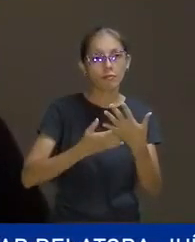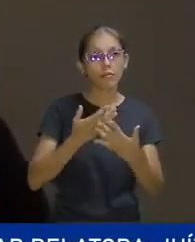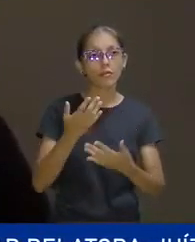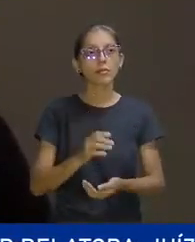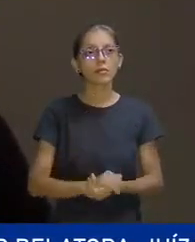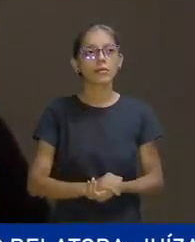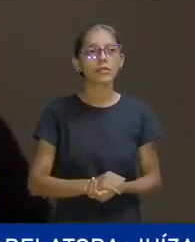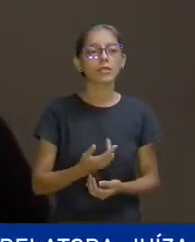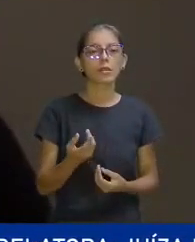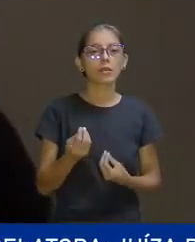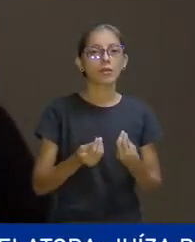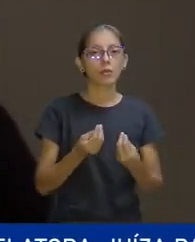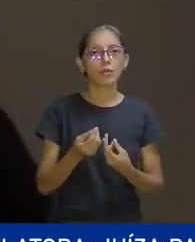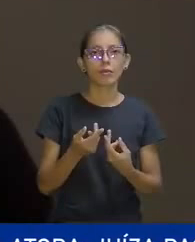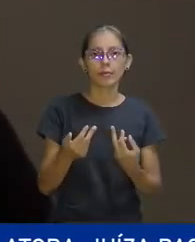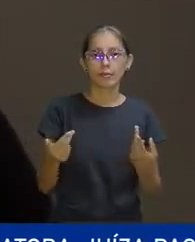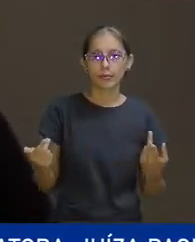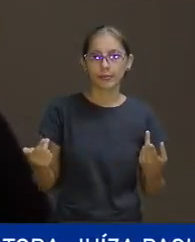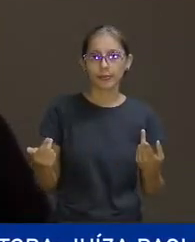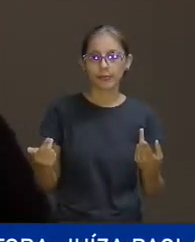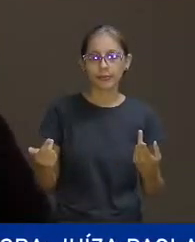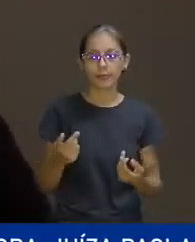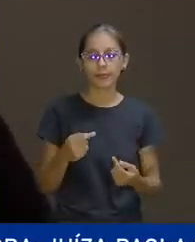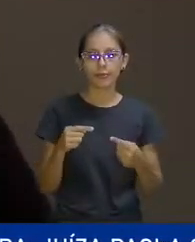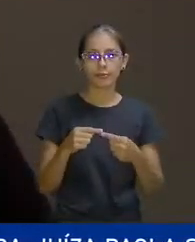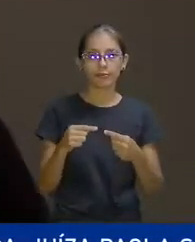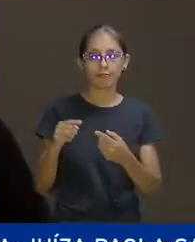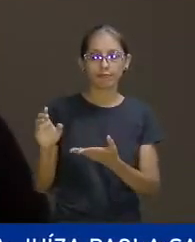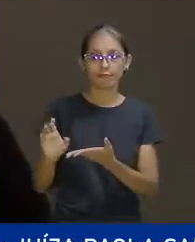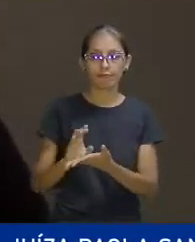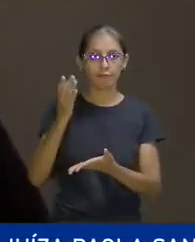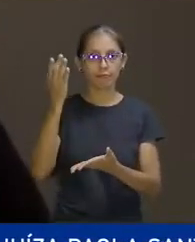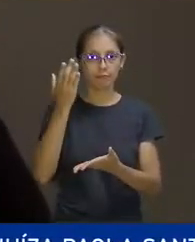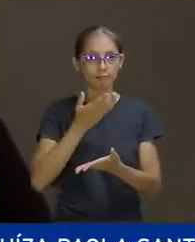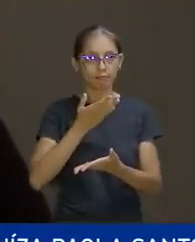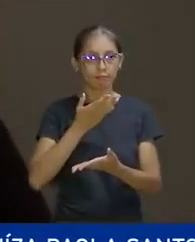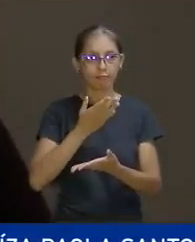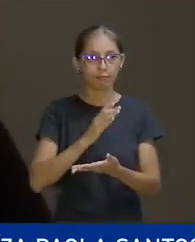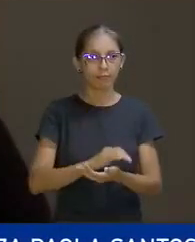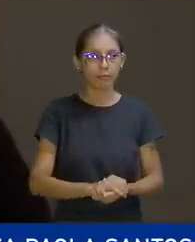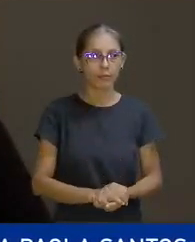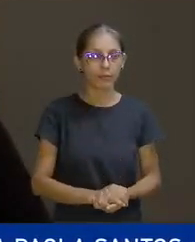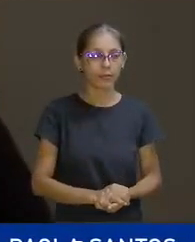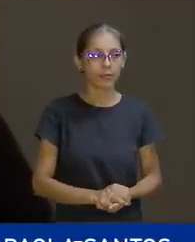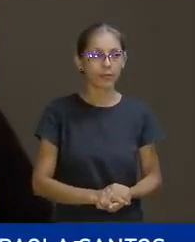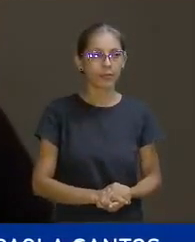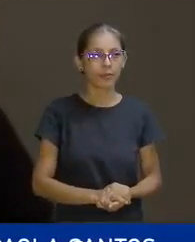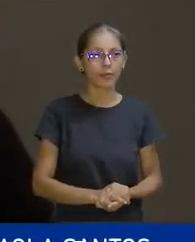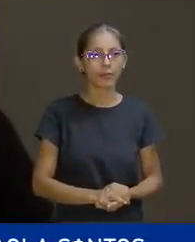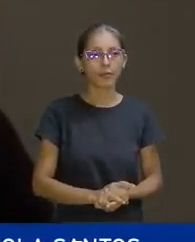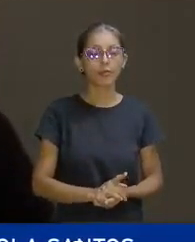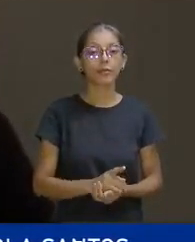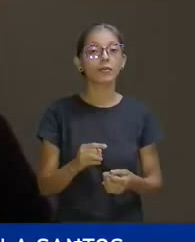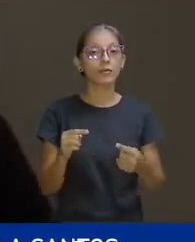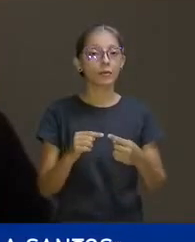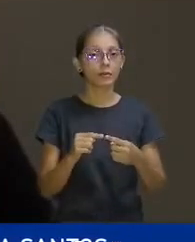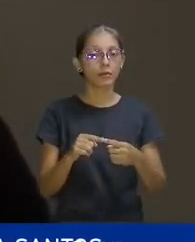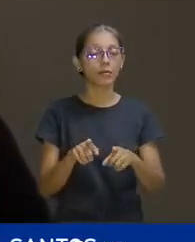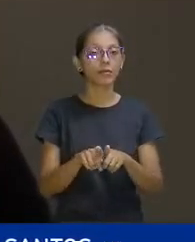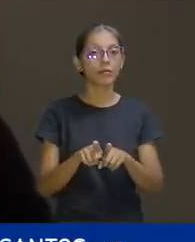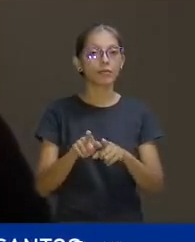moralidade, de economicidade, de razoabilidade às contas, ou mesmo de que não seria possível considerar o caráter antieconômico